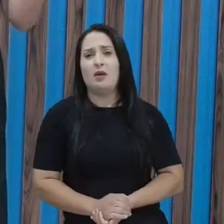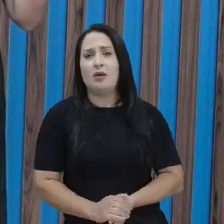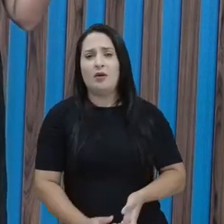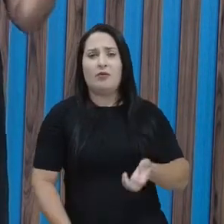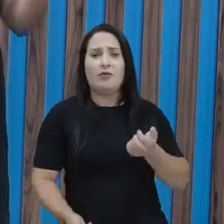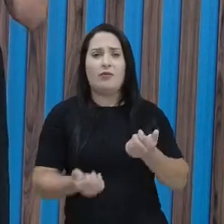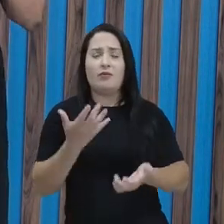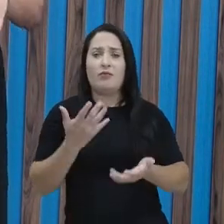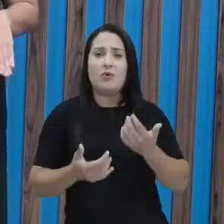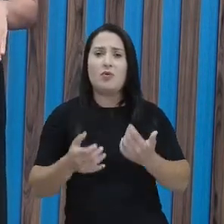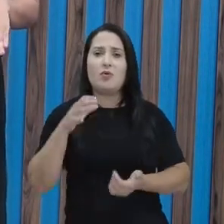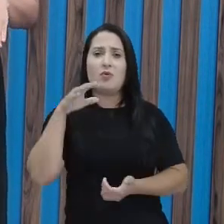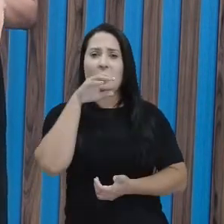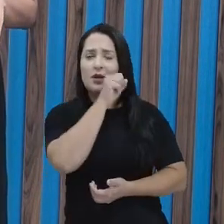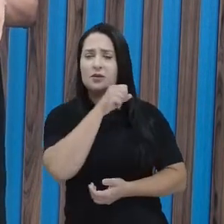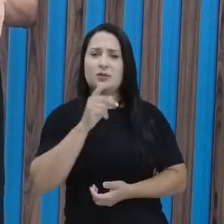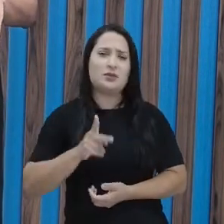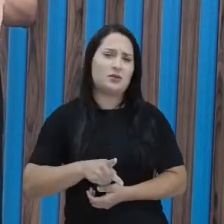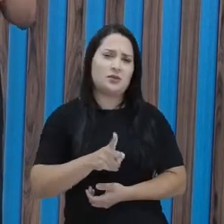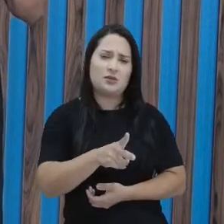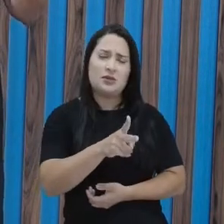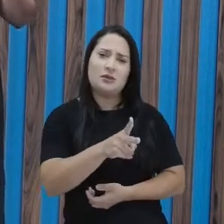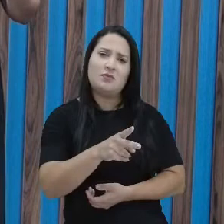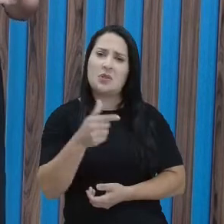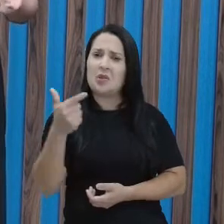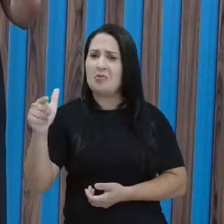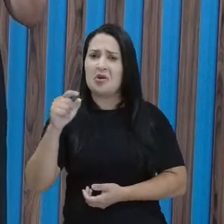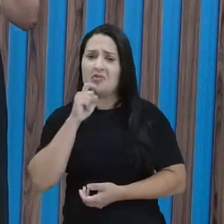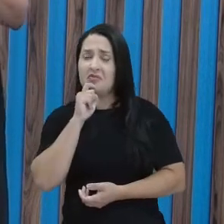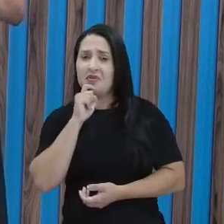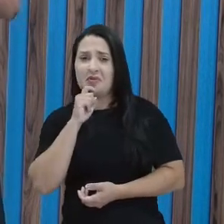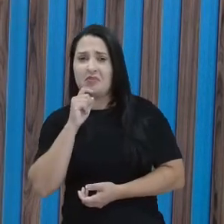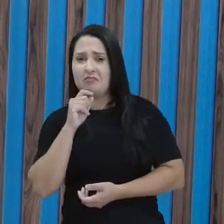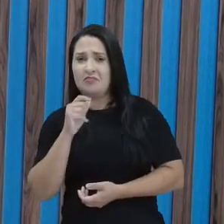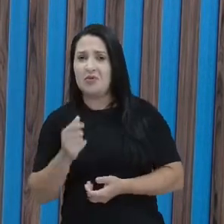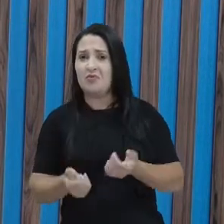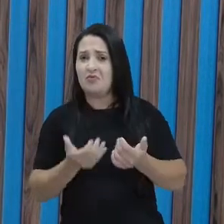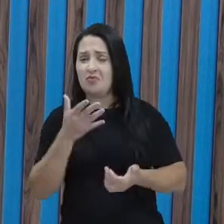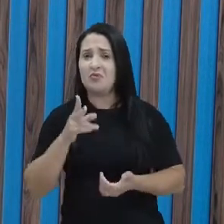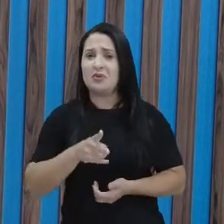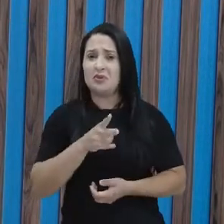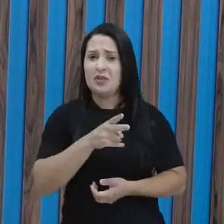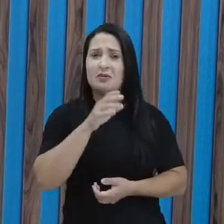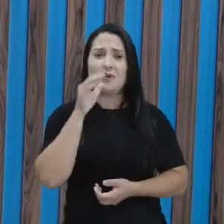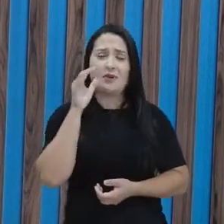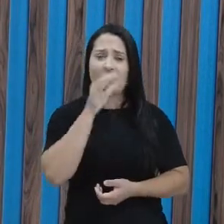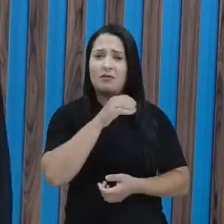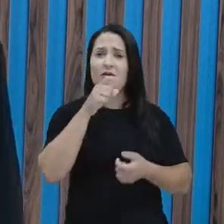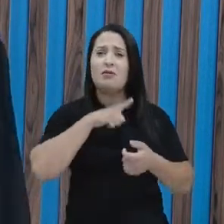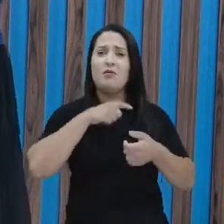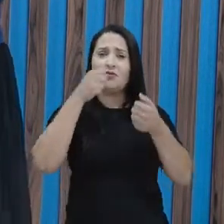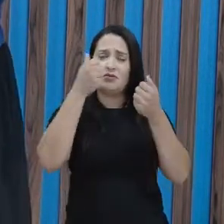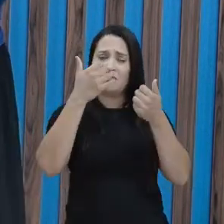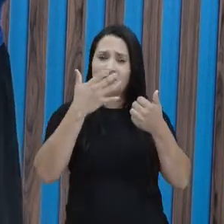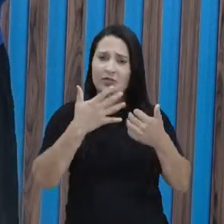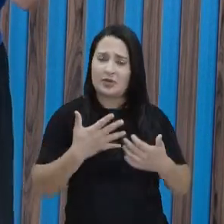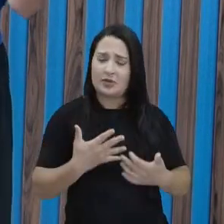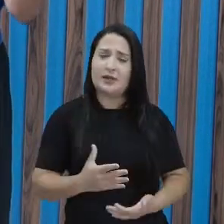Não existe fogo que não seja quente. Então, nesse caso, o adjetivo ele é explicativo, ele não está dando uma